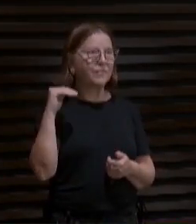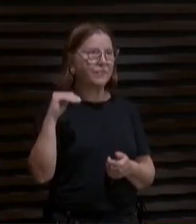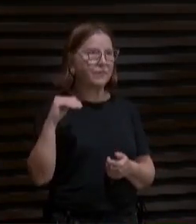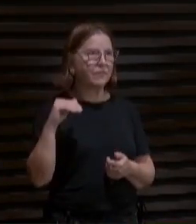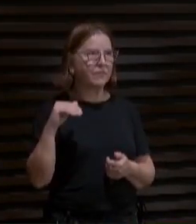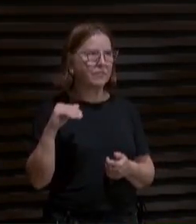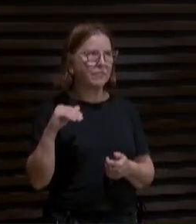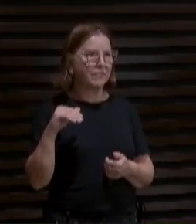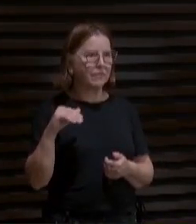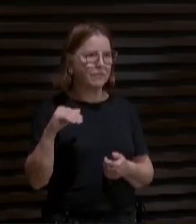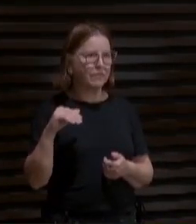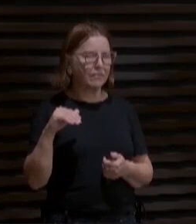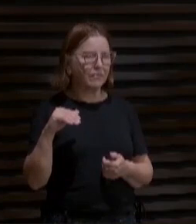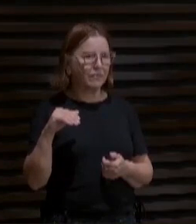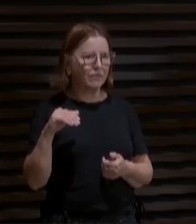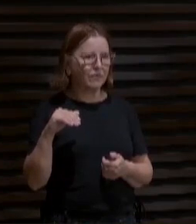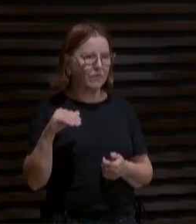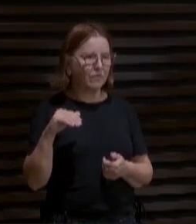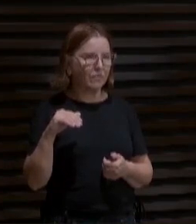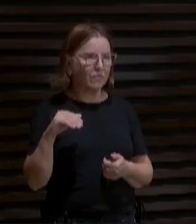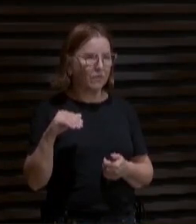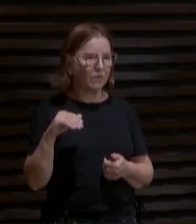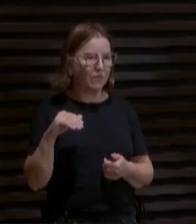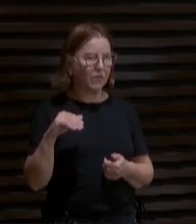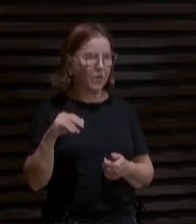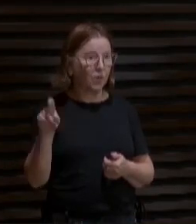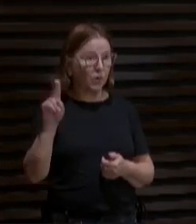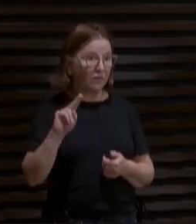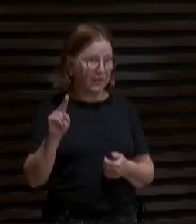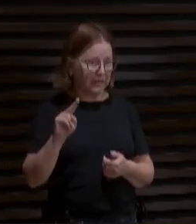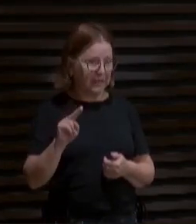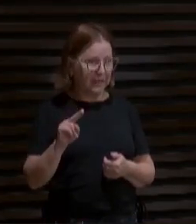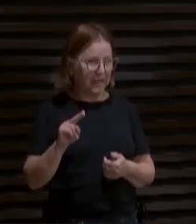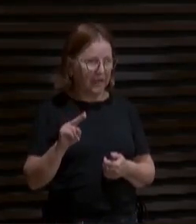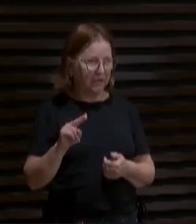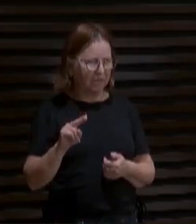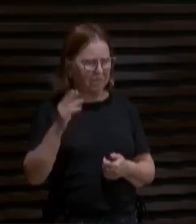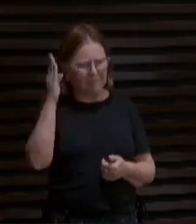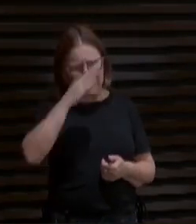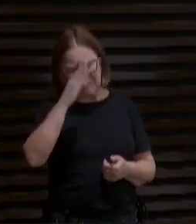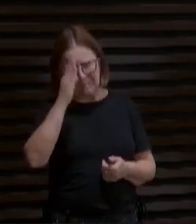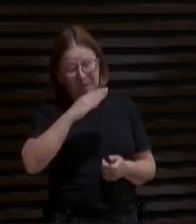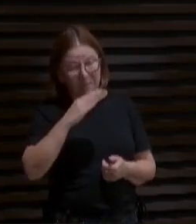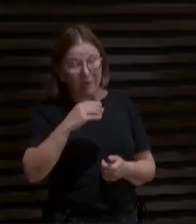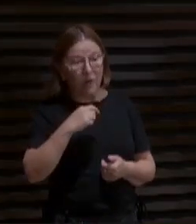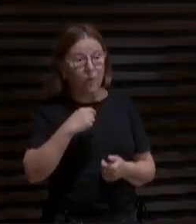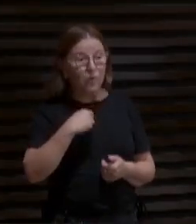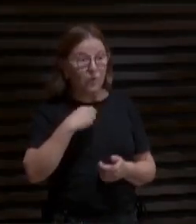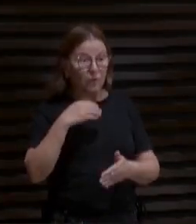no hospital universitário, em estado de coma. Eu fui visitá-la